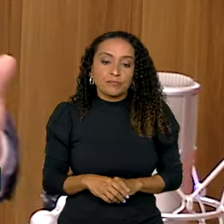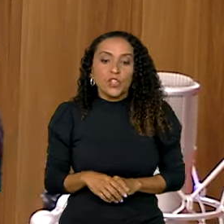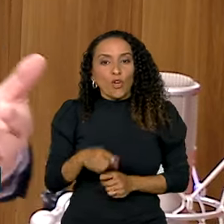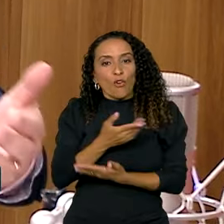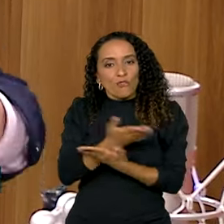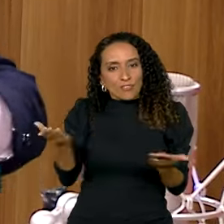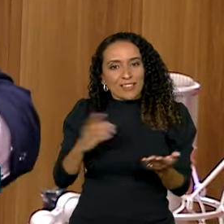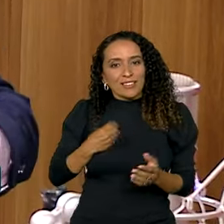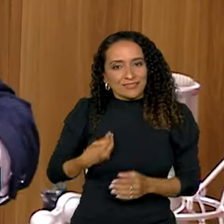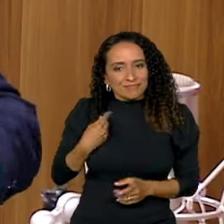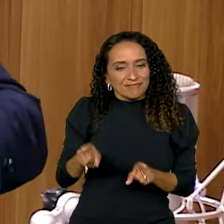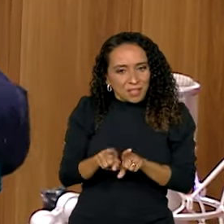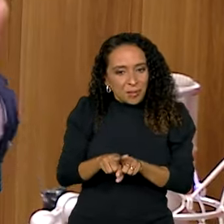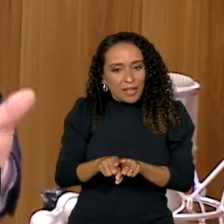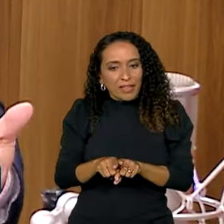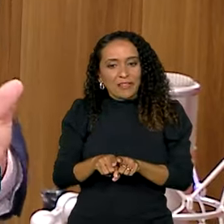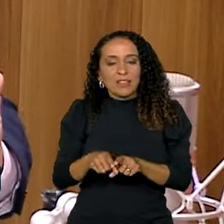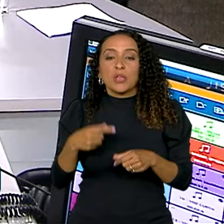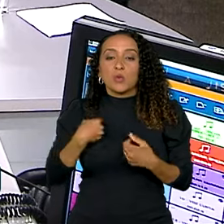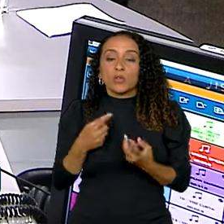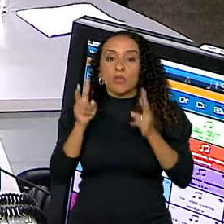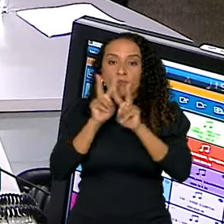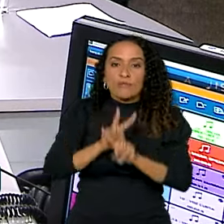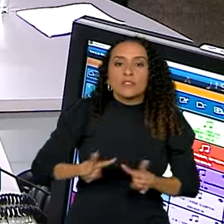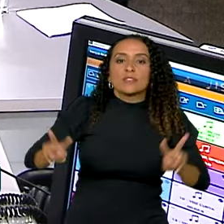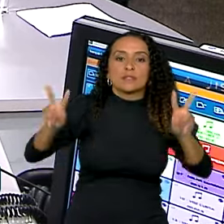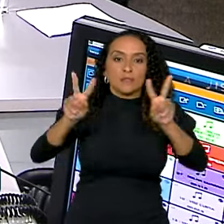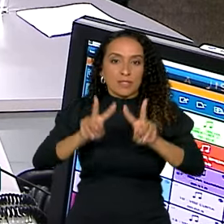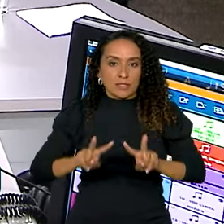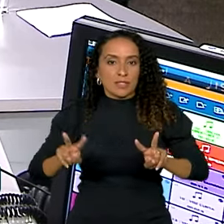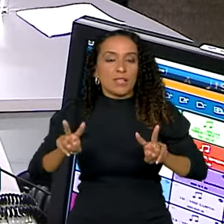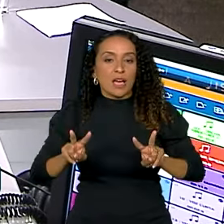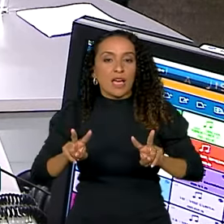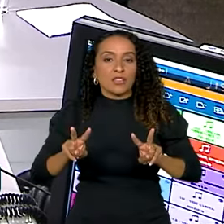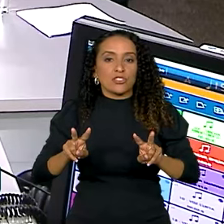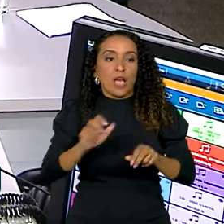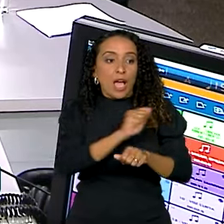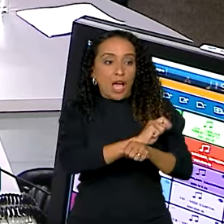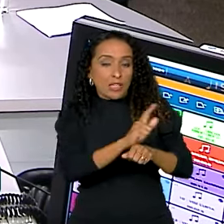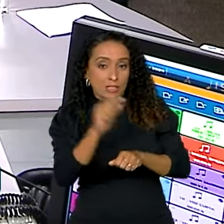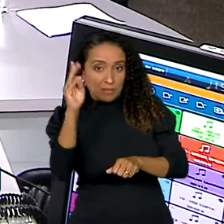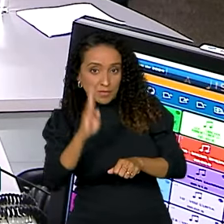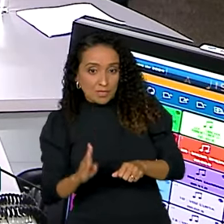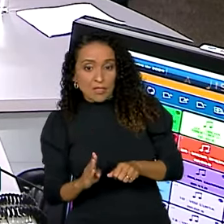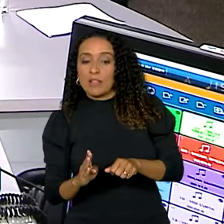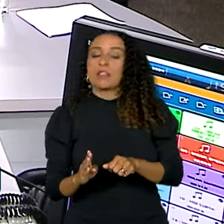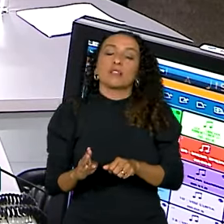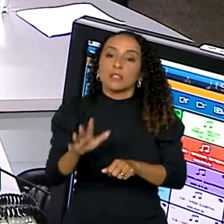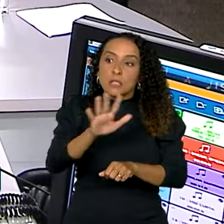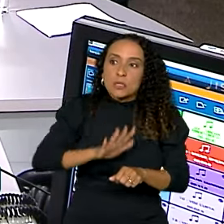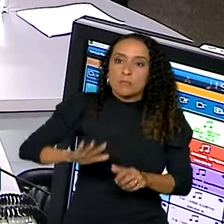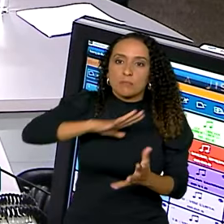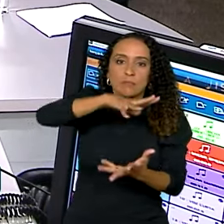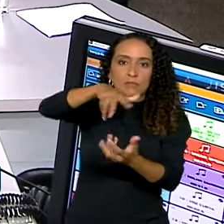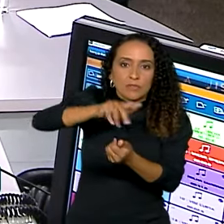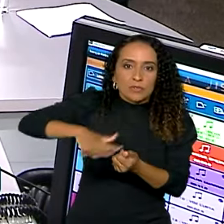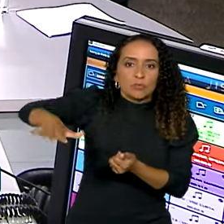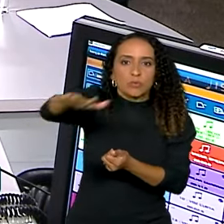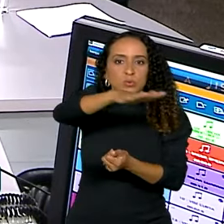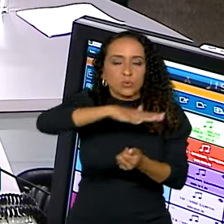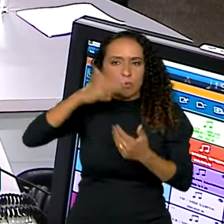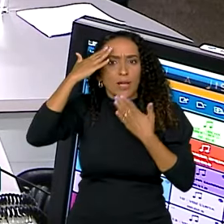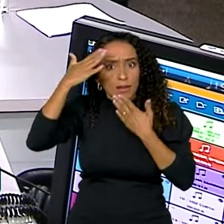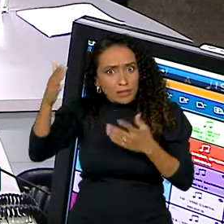Vocês são parte dele, né? Quando eu dou visibilidade à Agência Espacial Brasileira, ao Programa Espacial Brasileiro, por meio, e agradeço